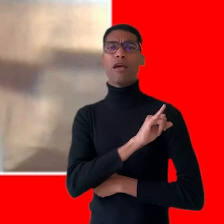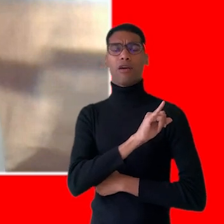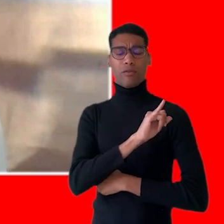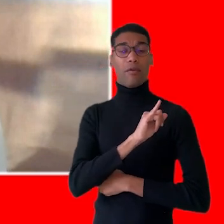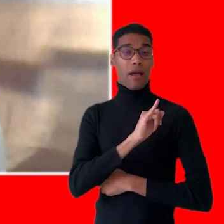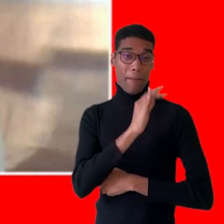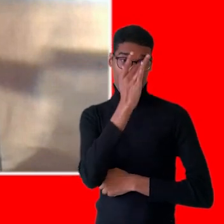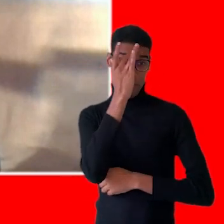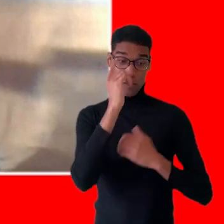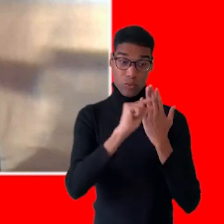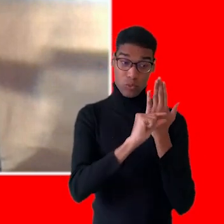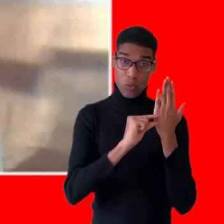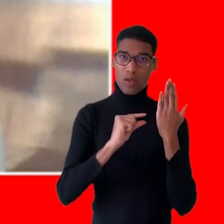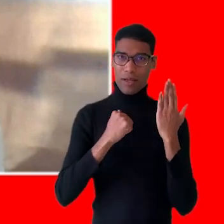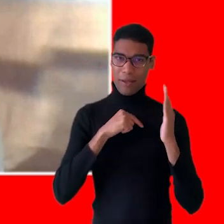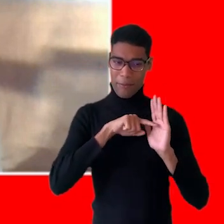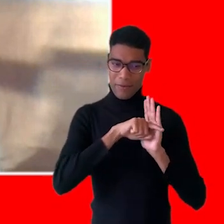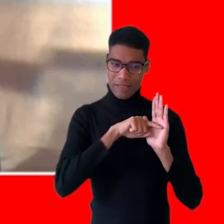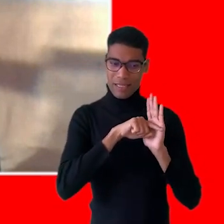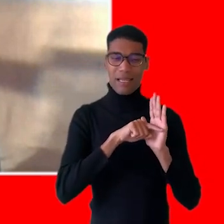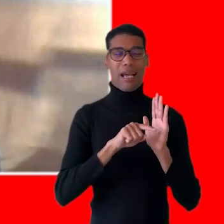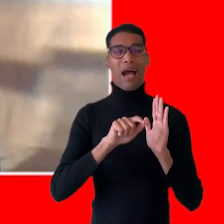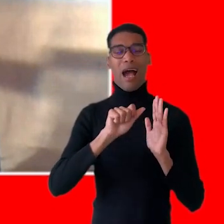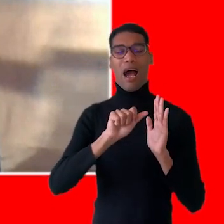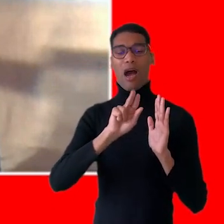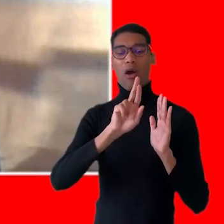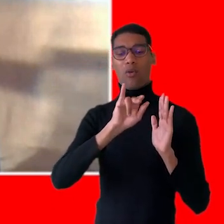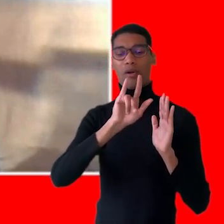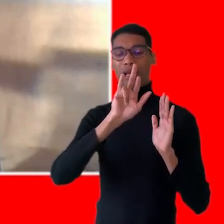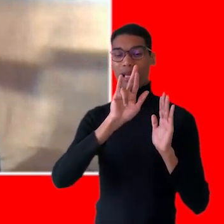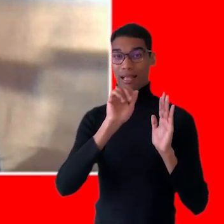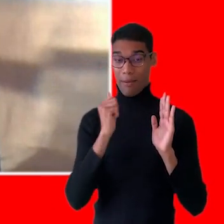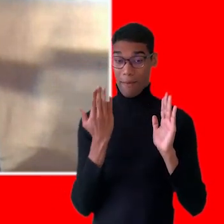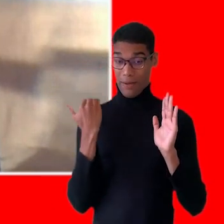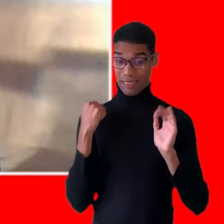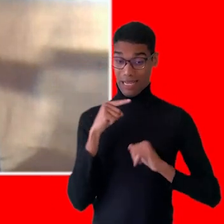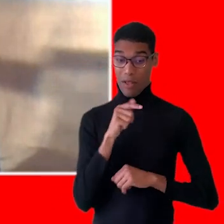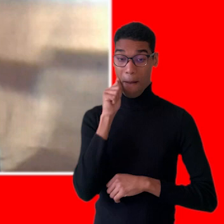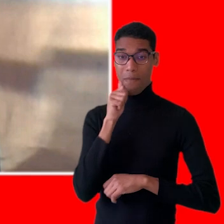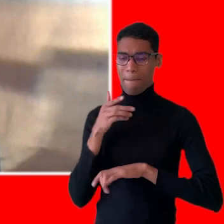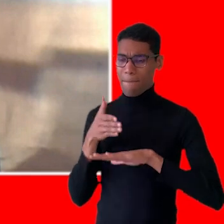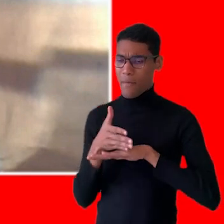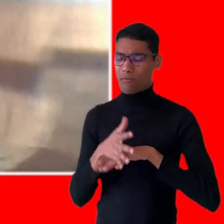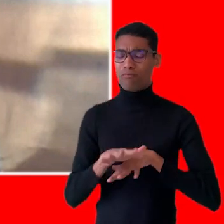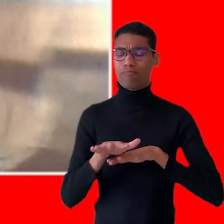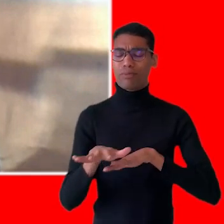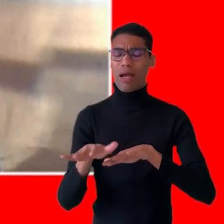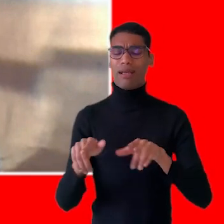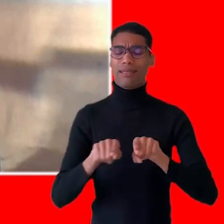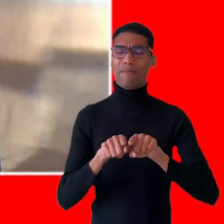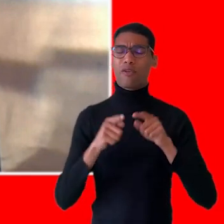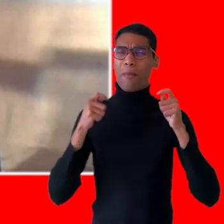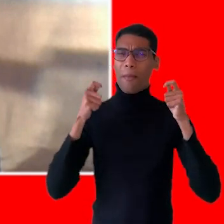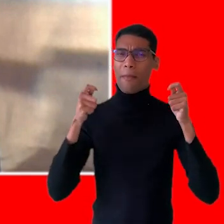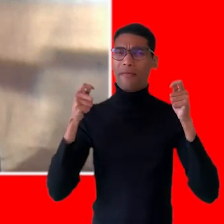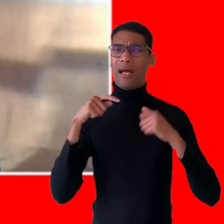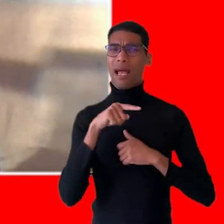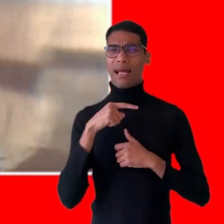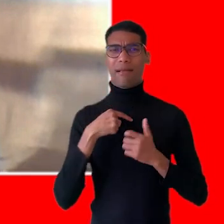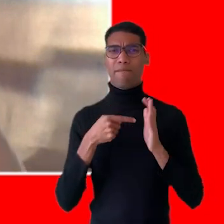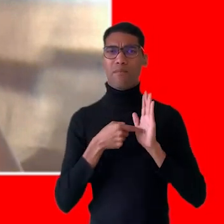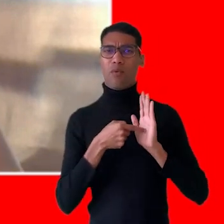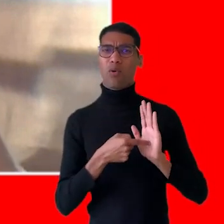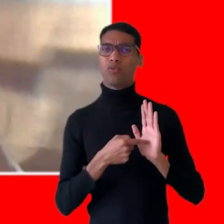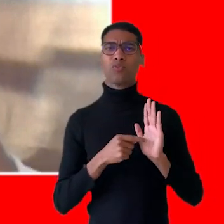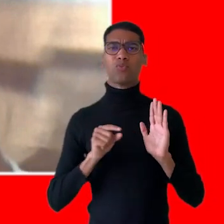Janeiro. Essa autora que eu pesquisei, a Lélia Gonzalez, participou de várias marchas, várias mobilizações,